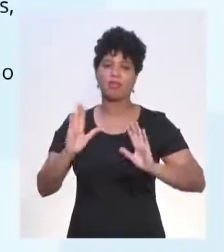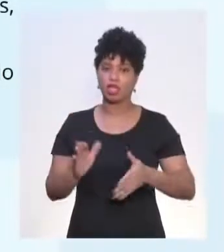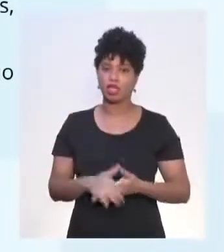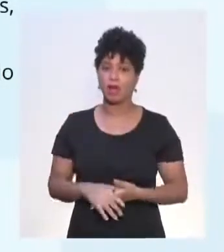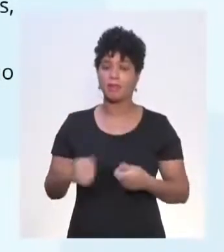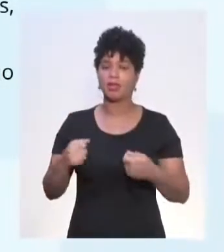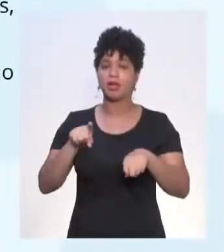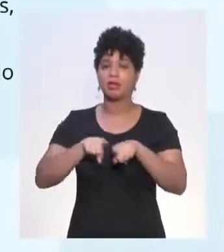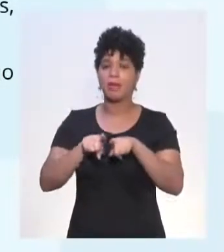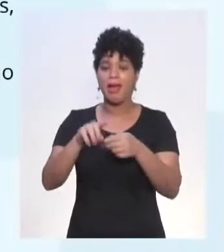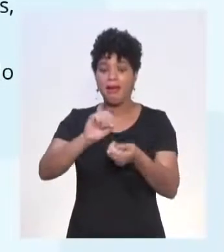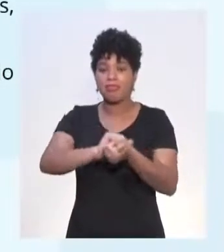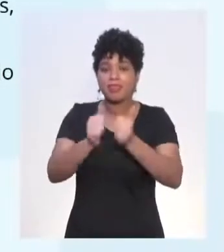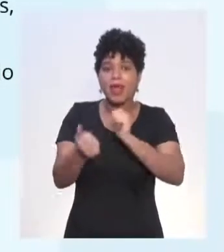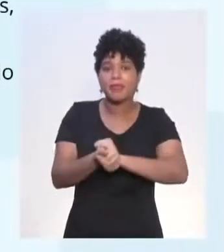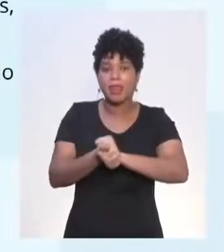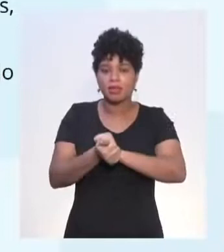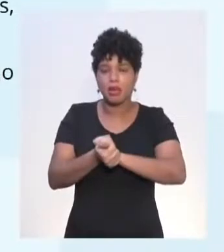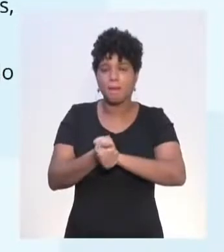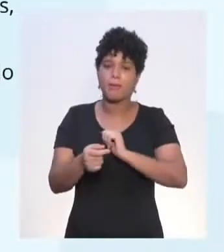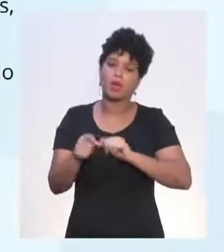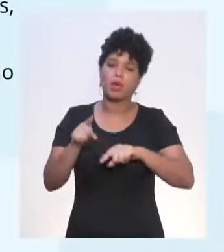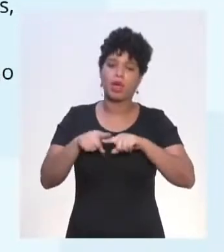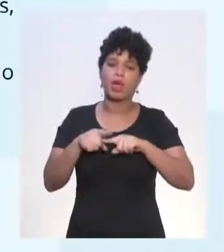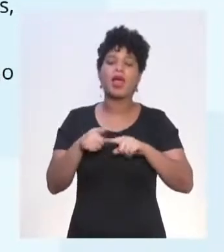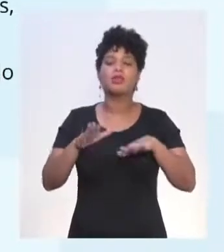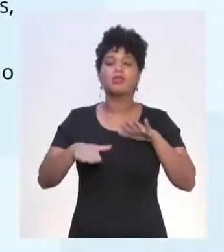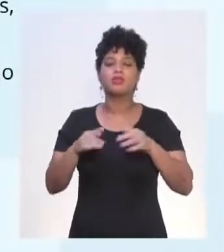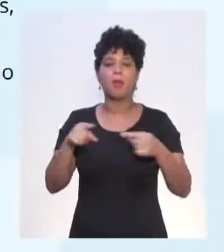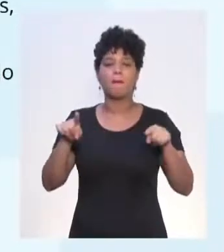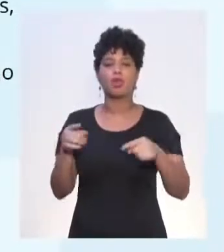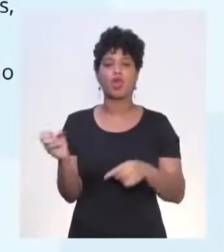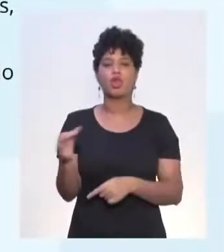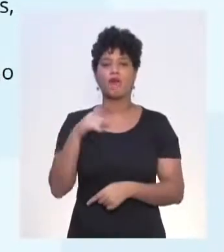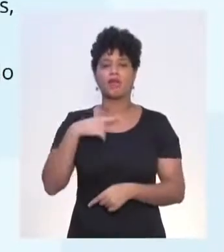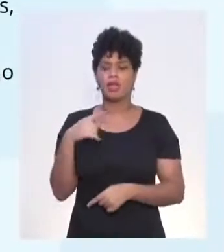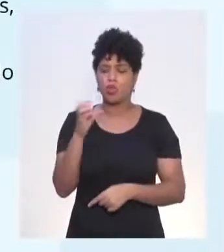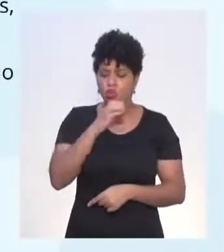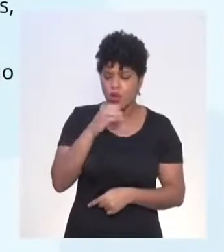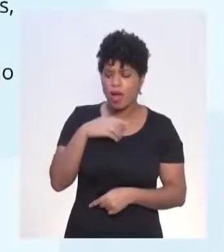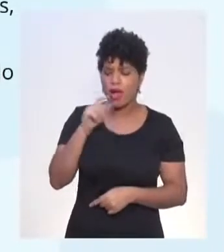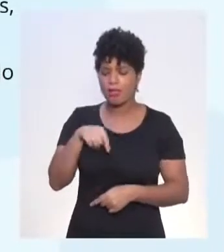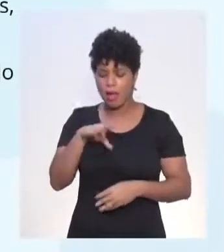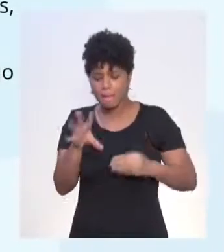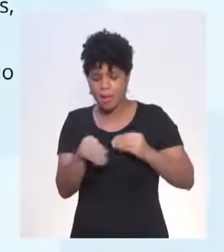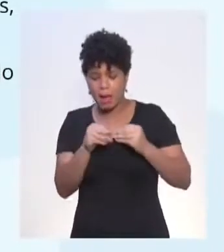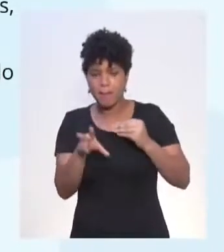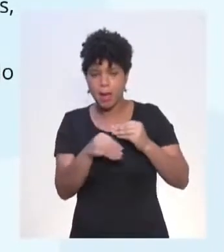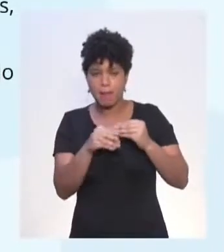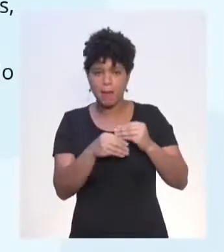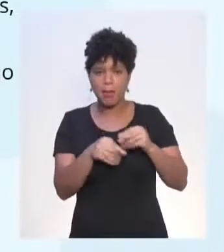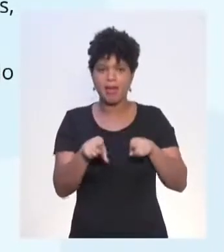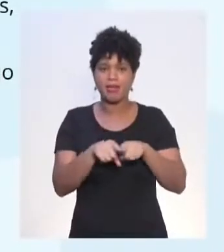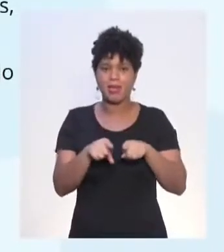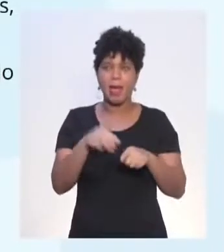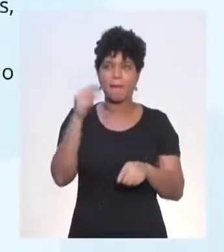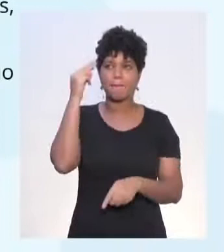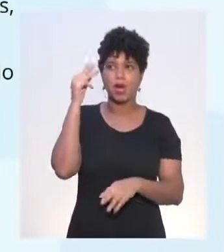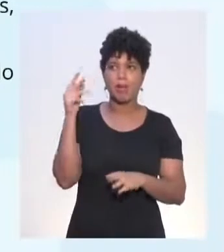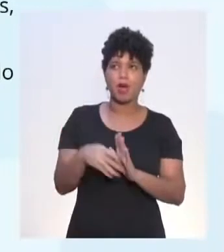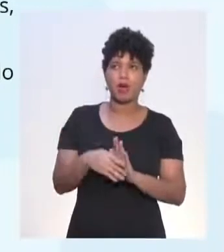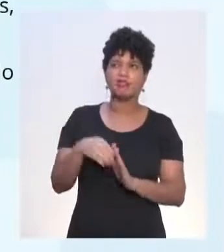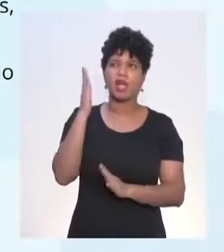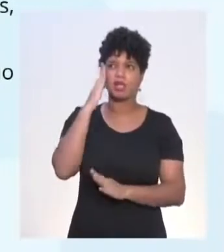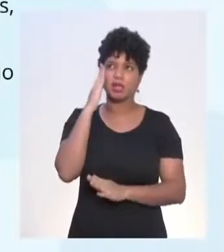Jogo de Cintura para situações como músicas novas alterações rápidas preencher vazios' treinar sua memória musical